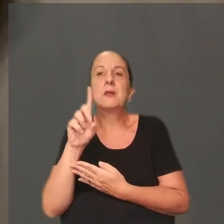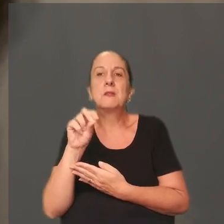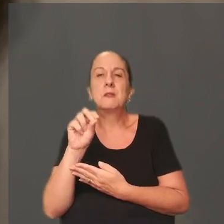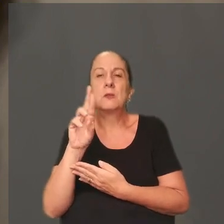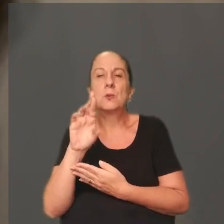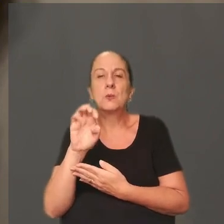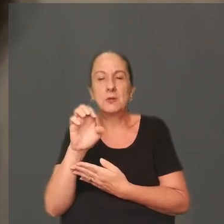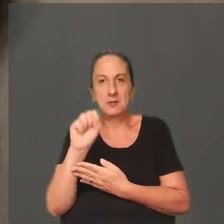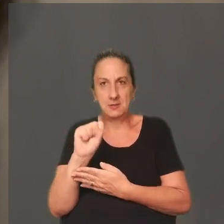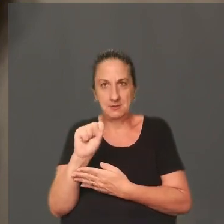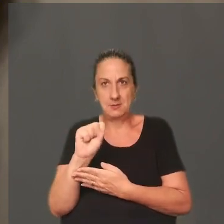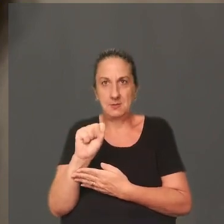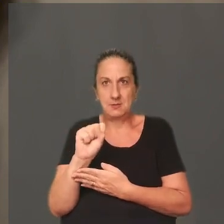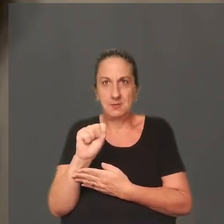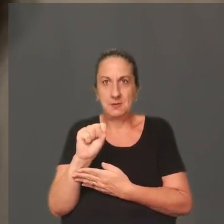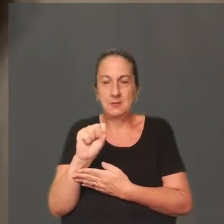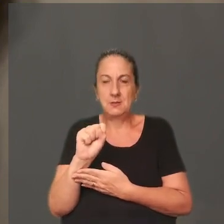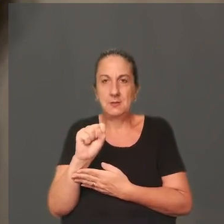estivadores,